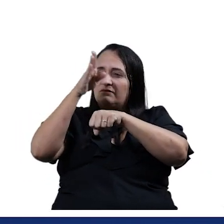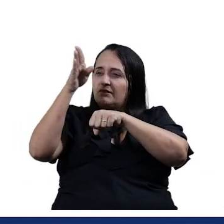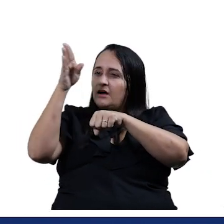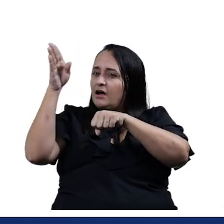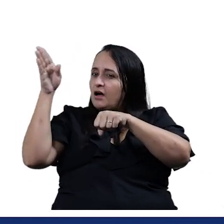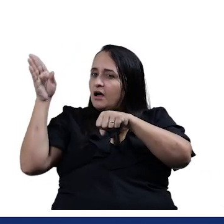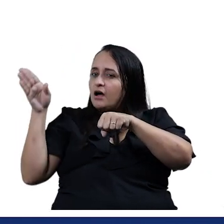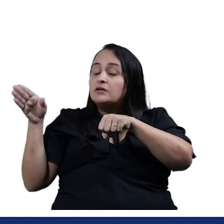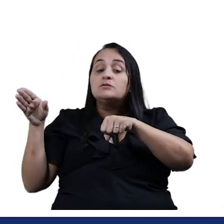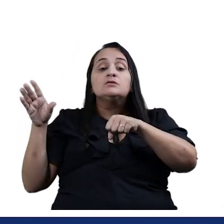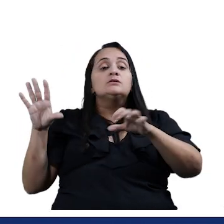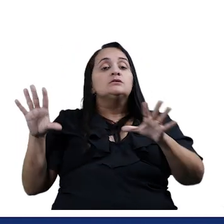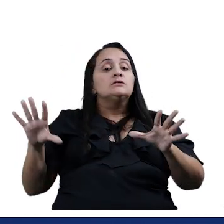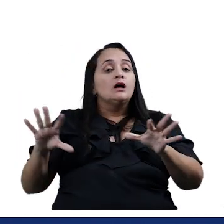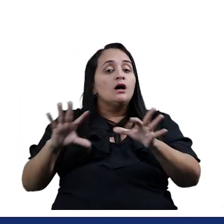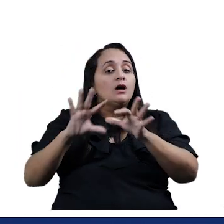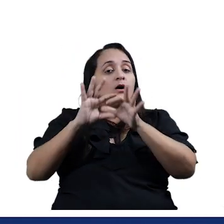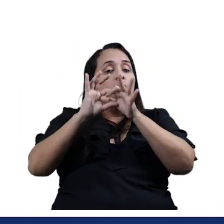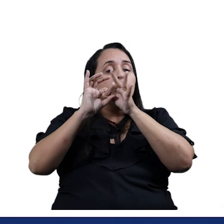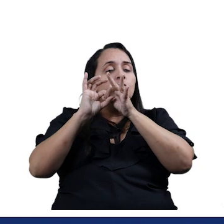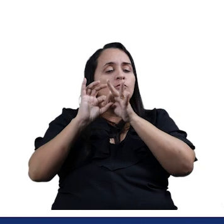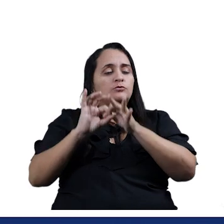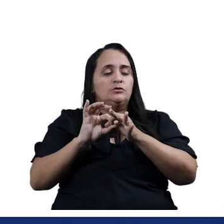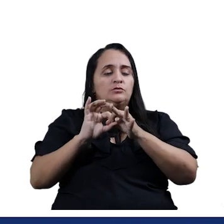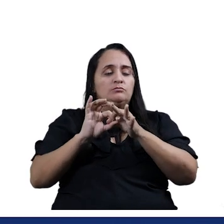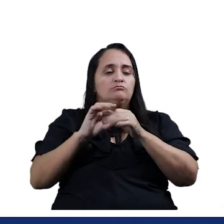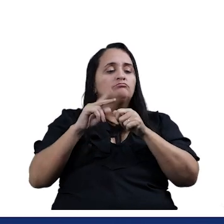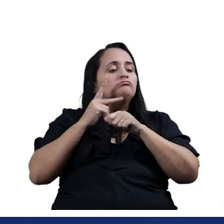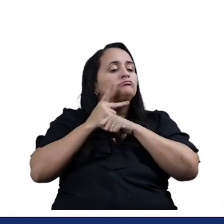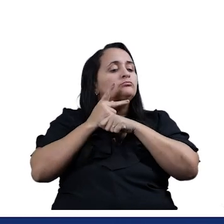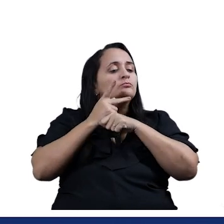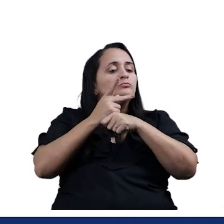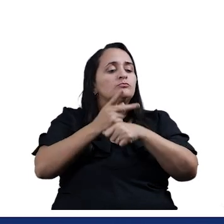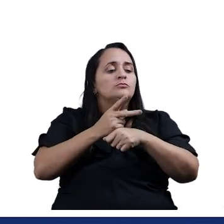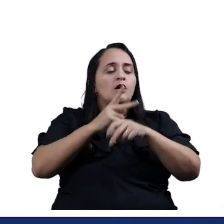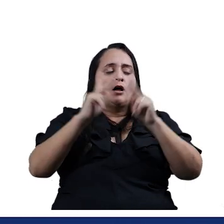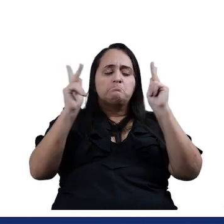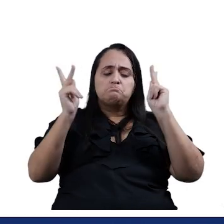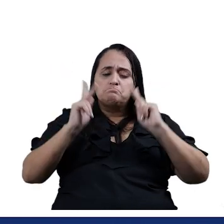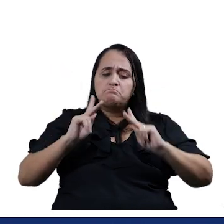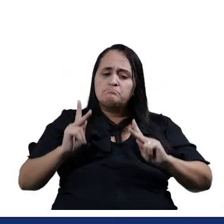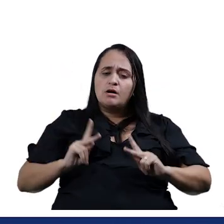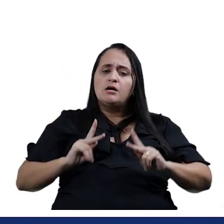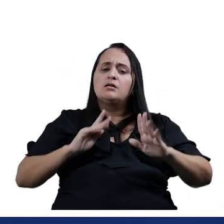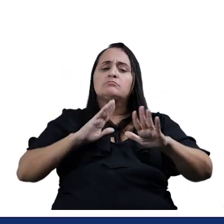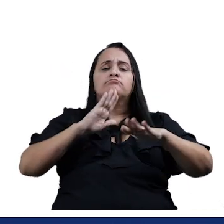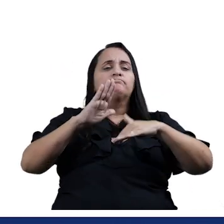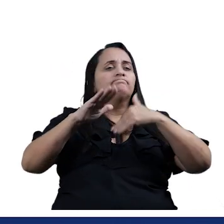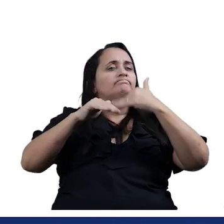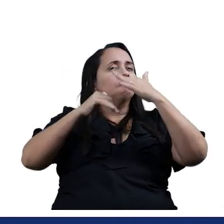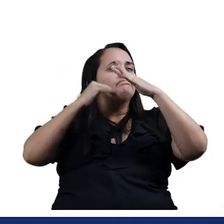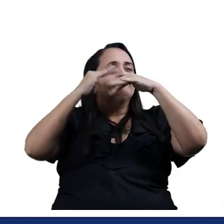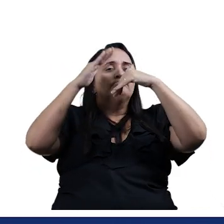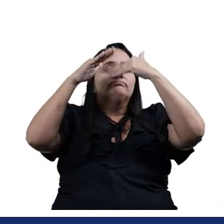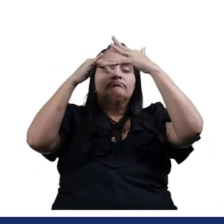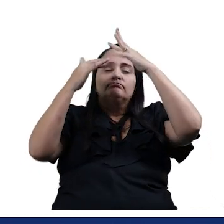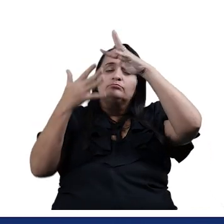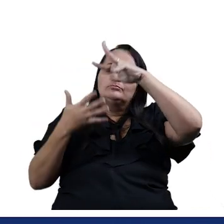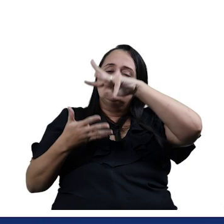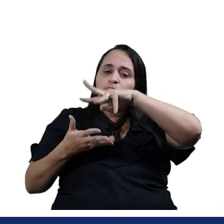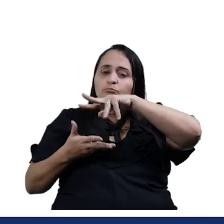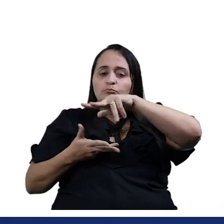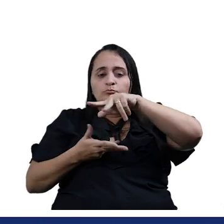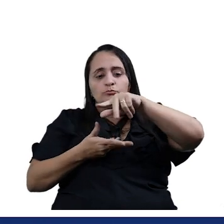a paz e o desenvolvimento mundial por meio da cooperação entre